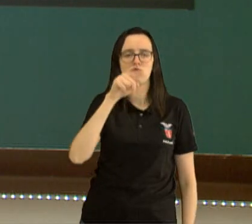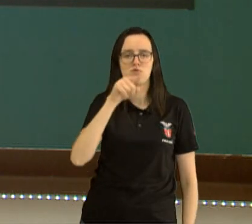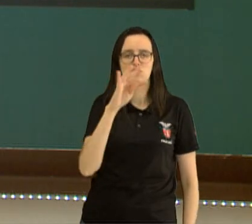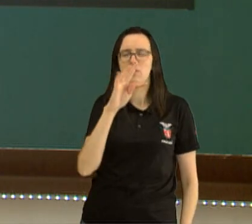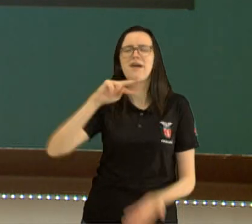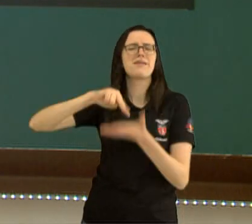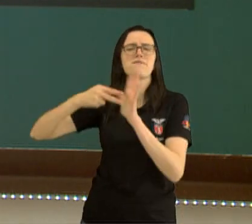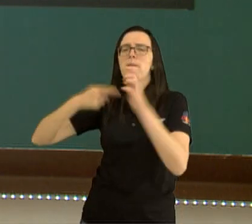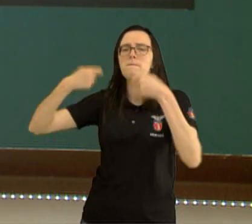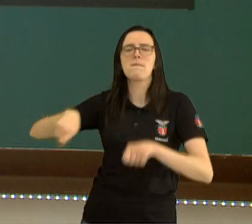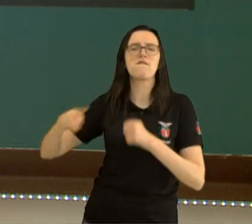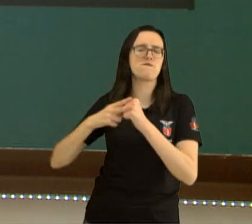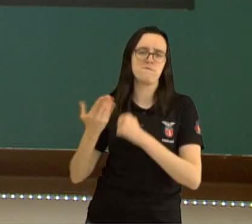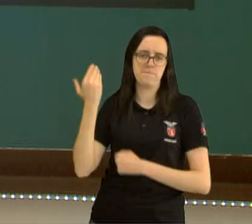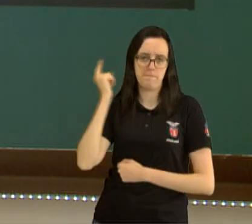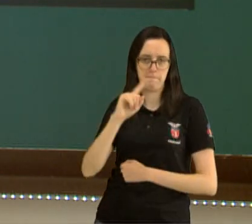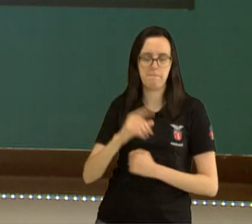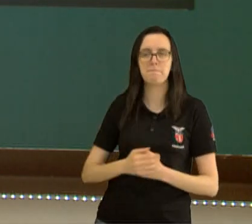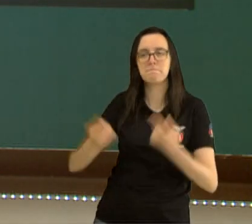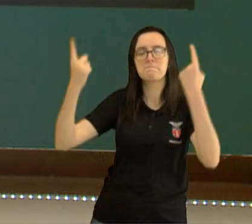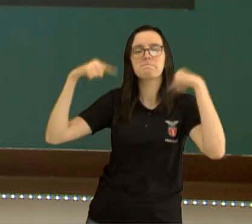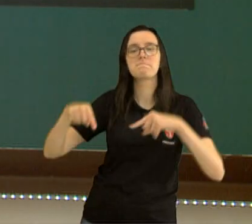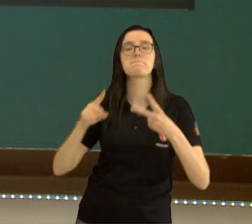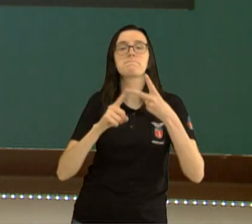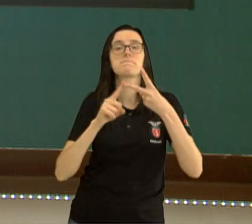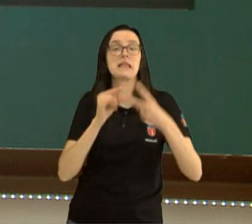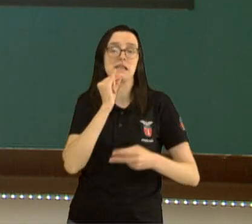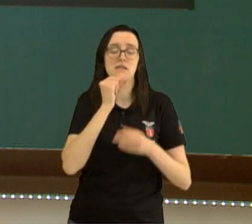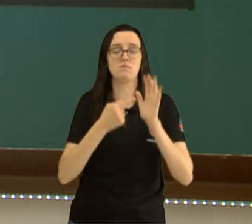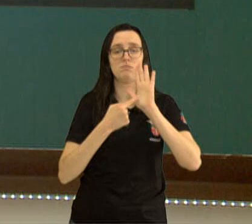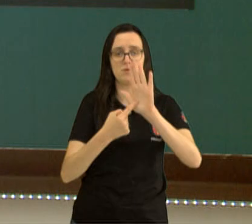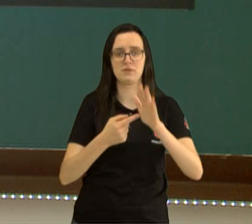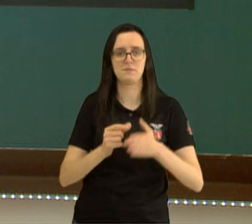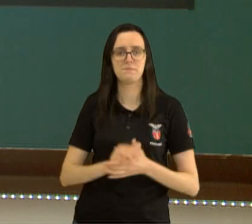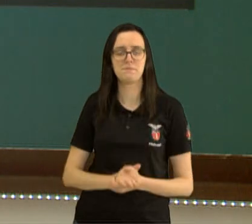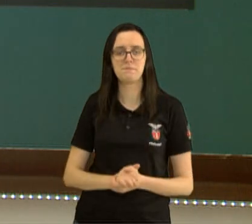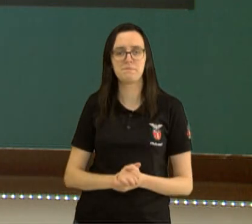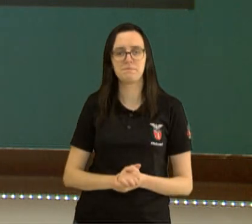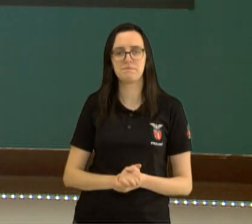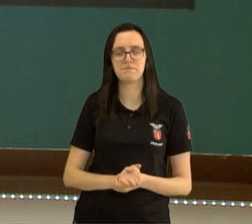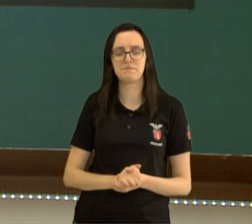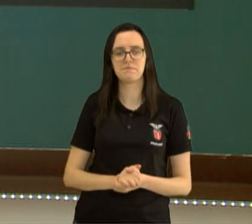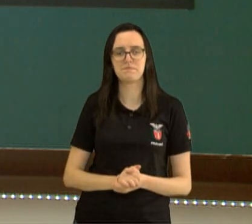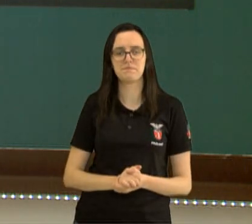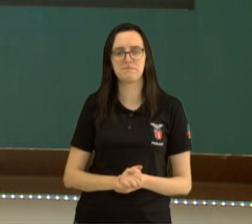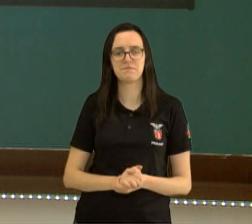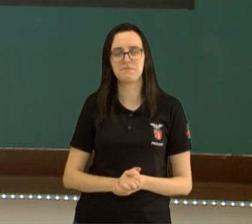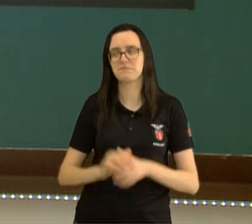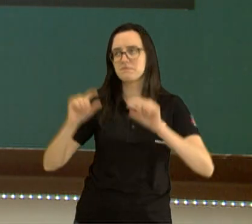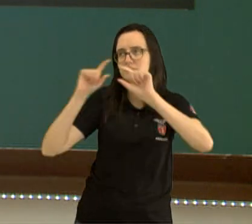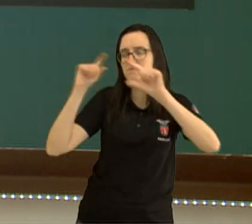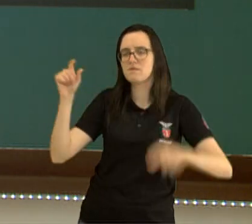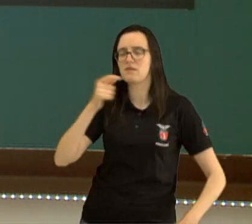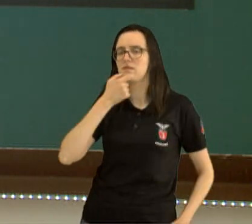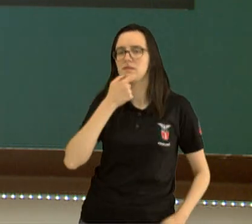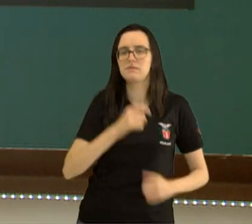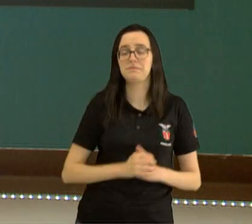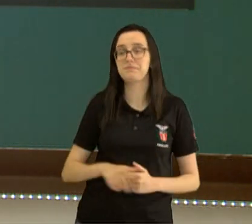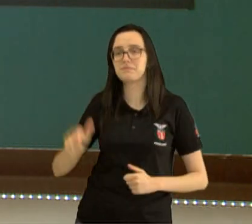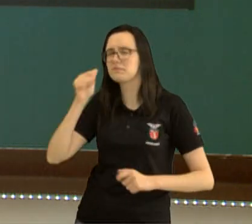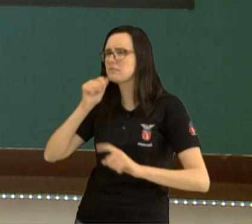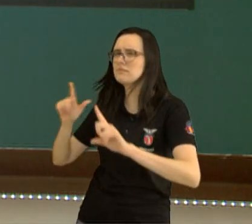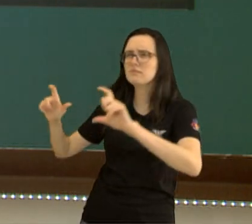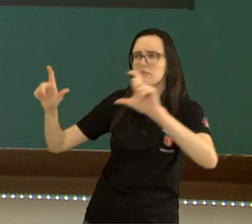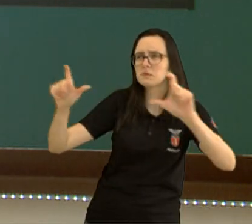ok? Second example. Bora ver o segundo exemplo. Did she take awesome photos? Ela tirou